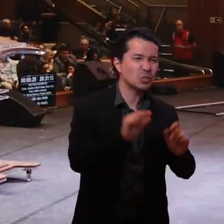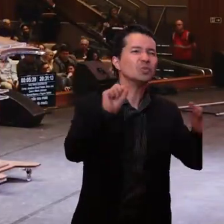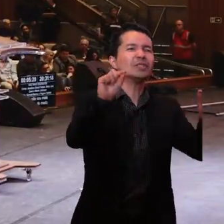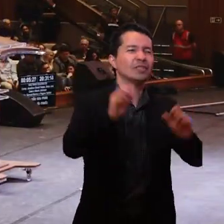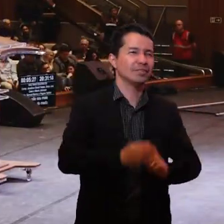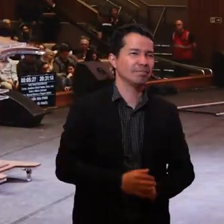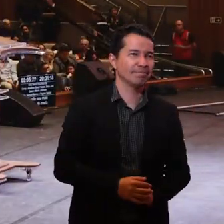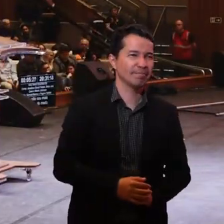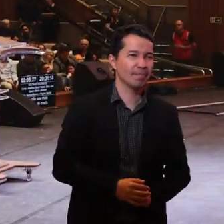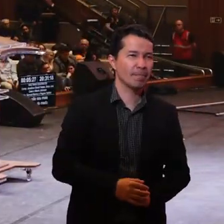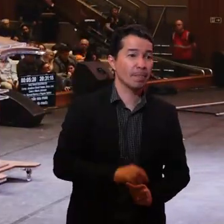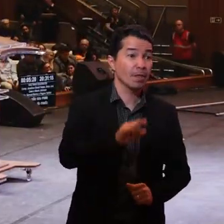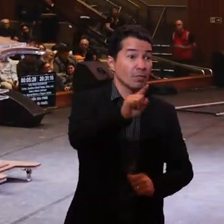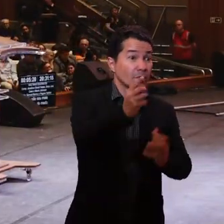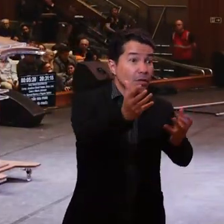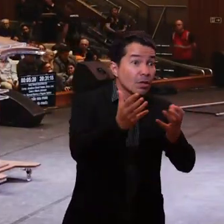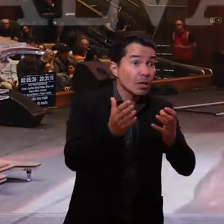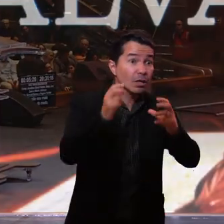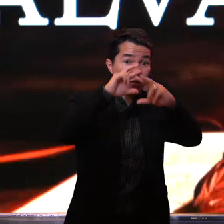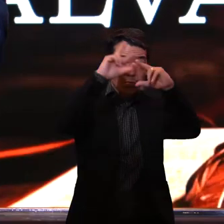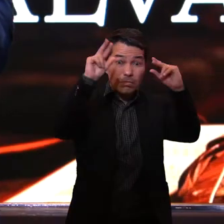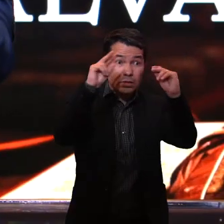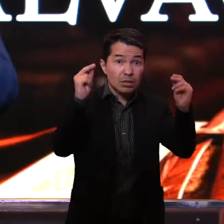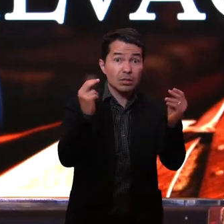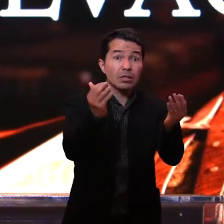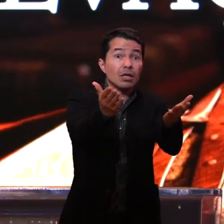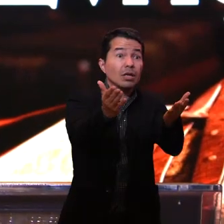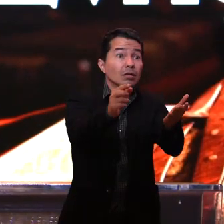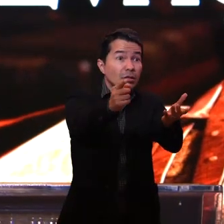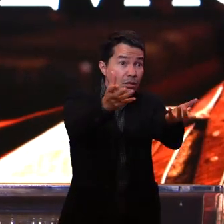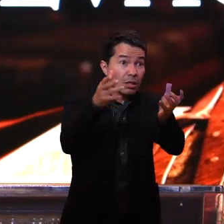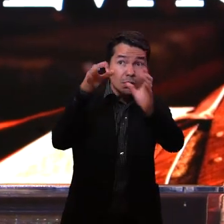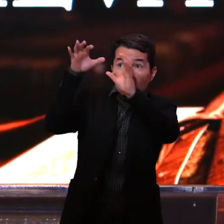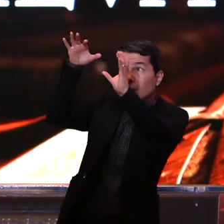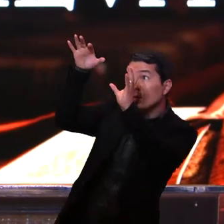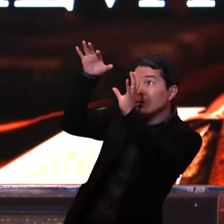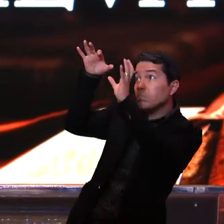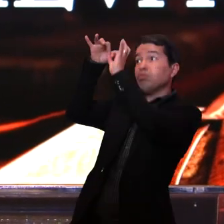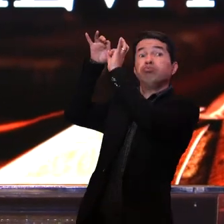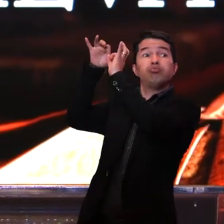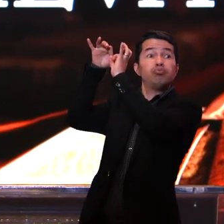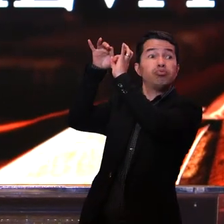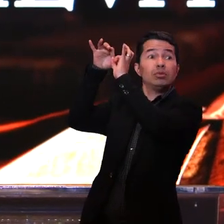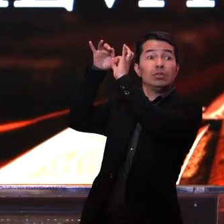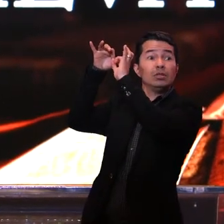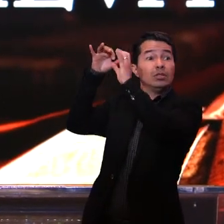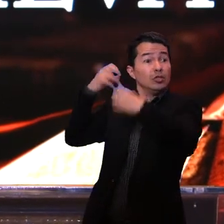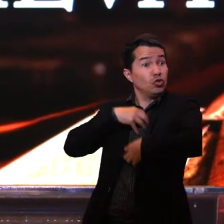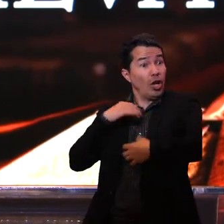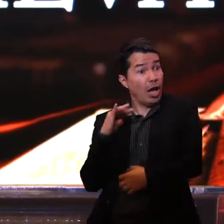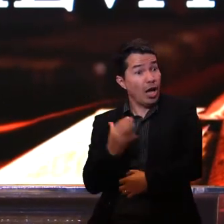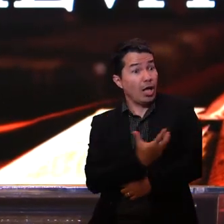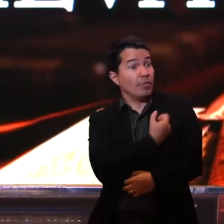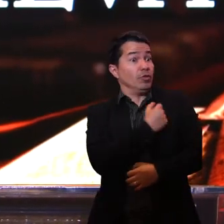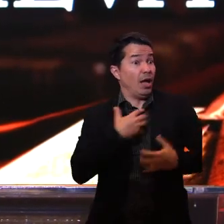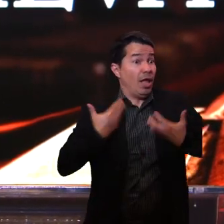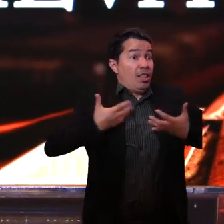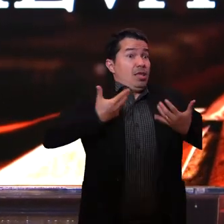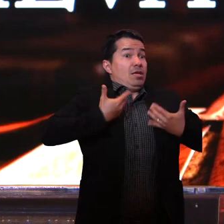Se você quer ouvir Deus, ter comunhão com Ele, receber a alegria da salvação, a